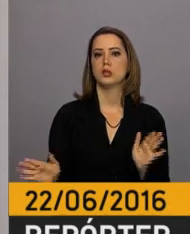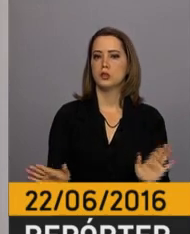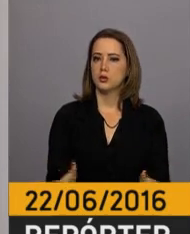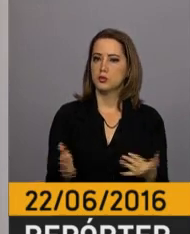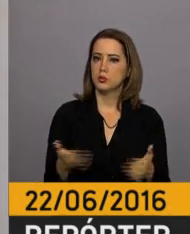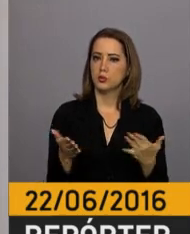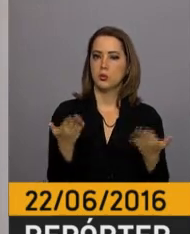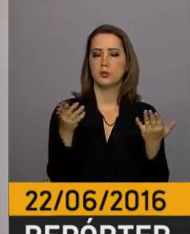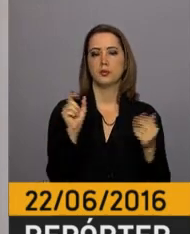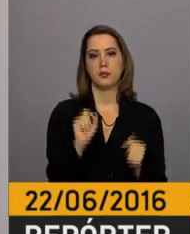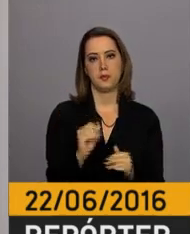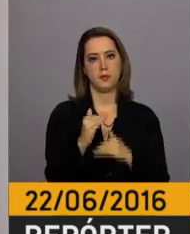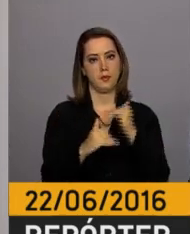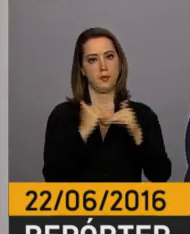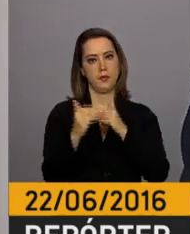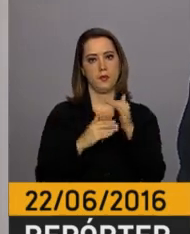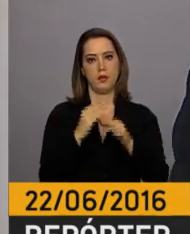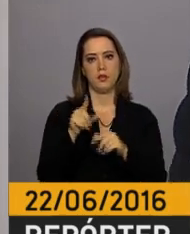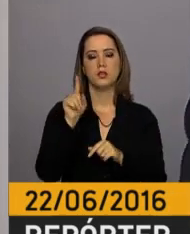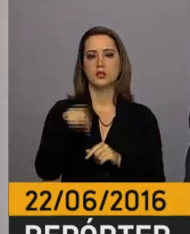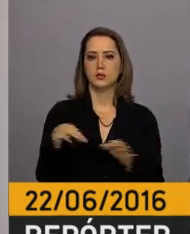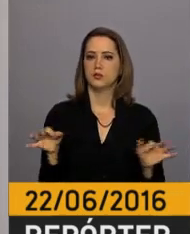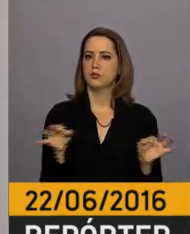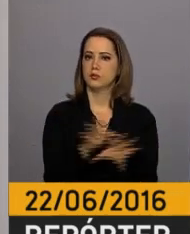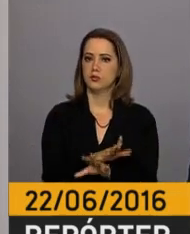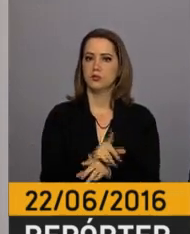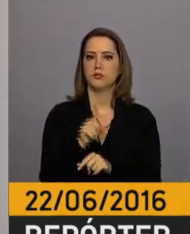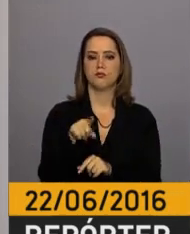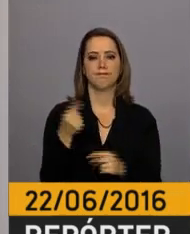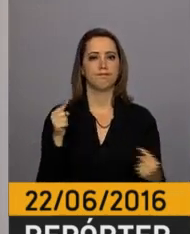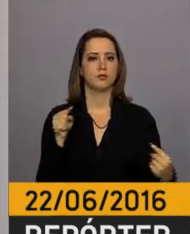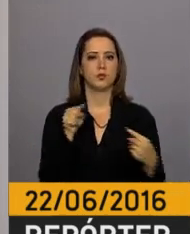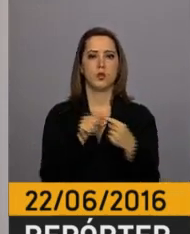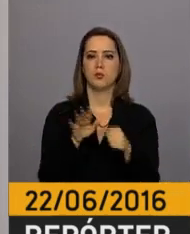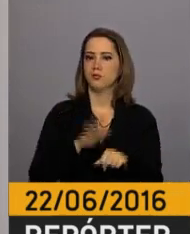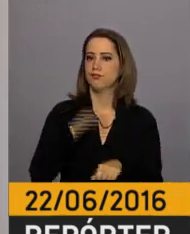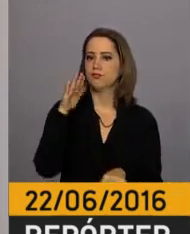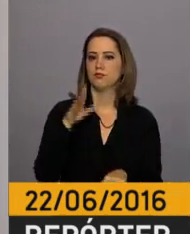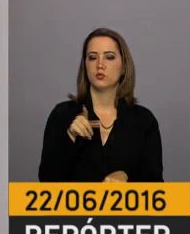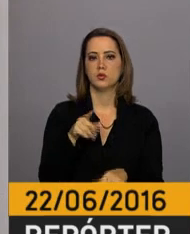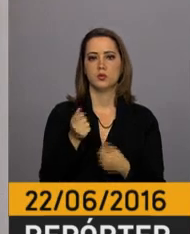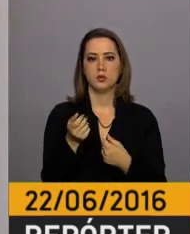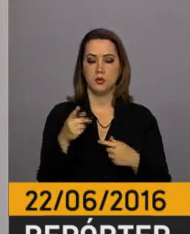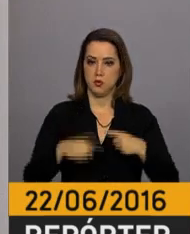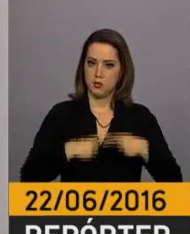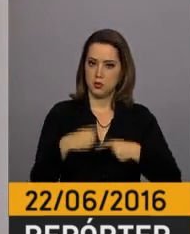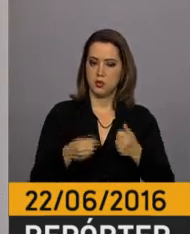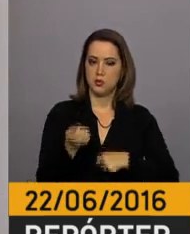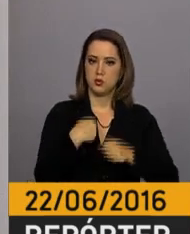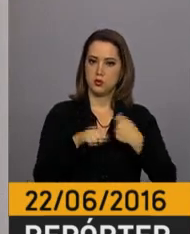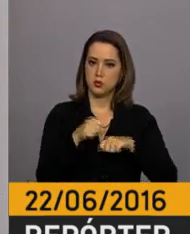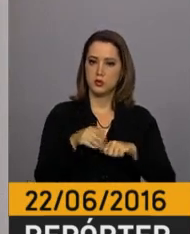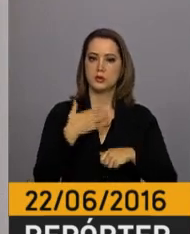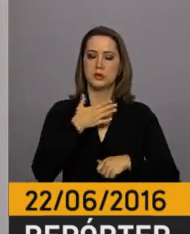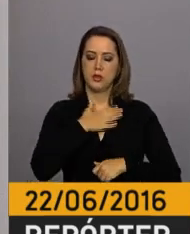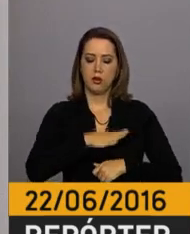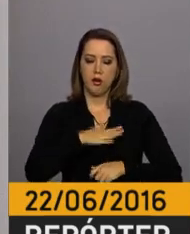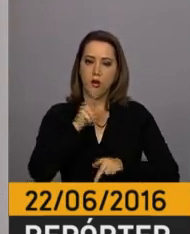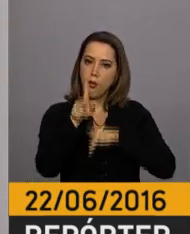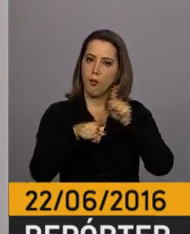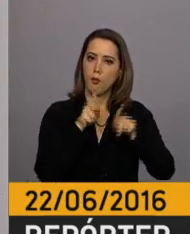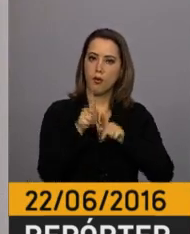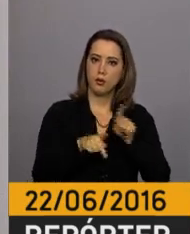crescimento que é ao fim ao cabo o objetivo máximo da política econômica é gerar bem-estar na sociedade trazer o